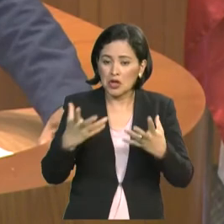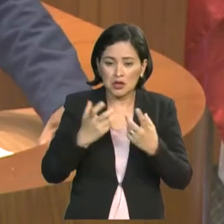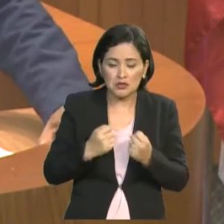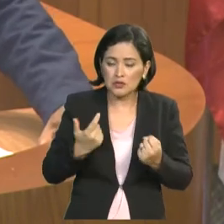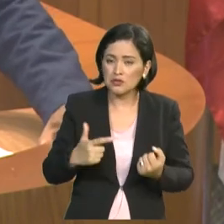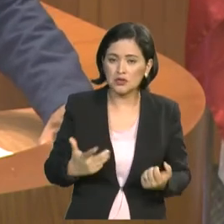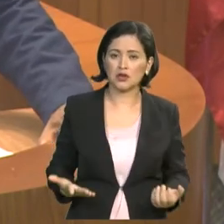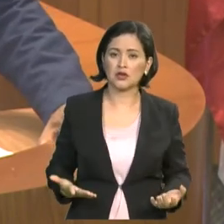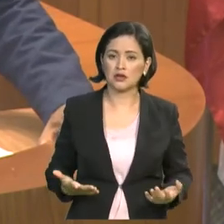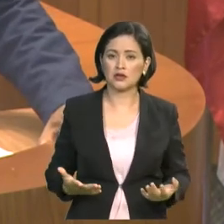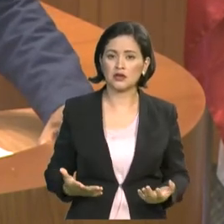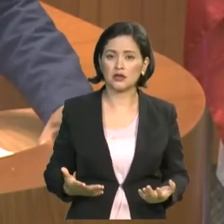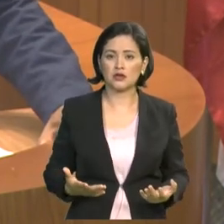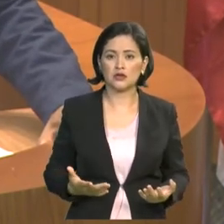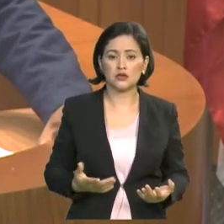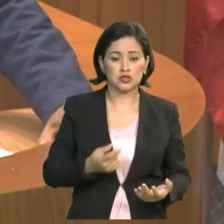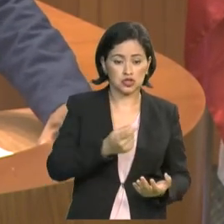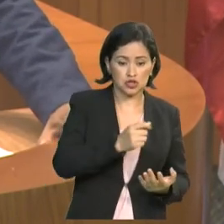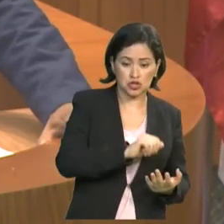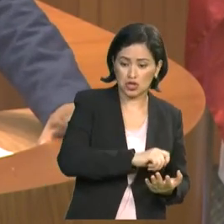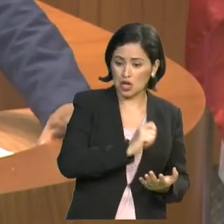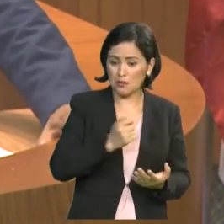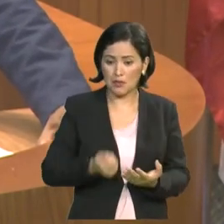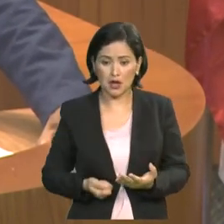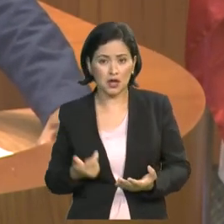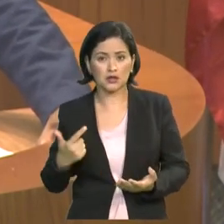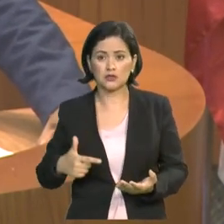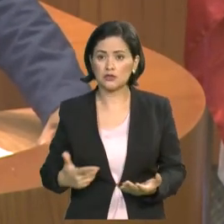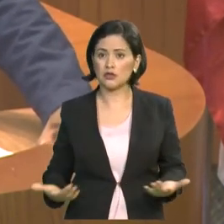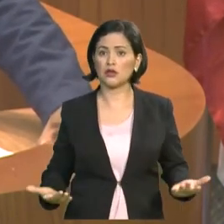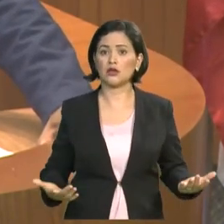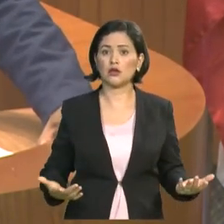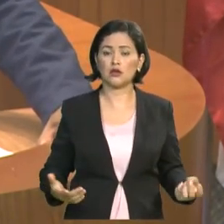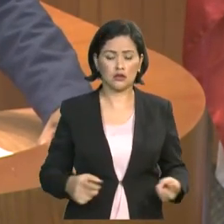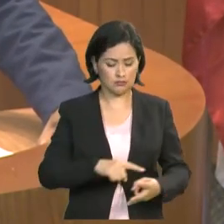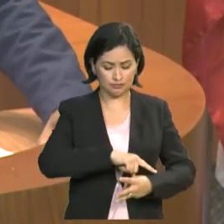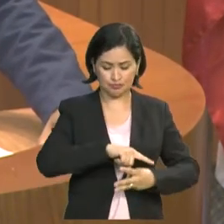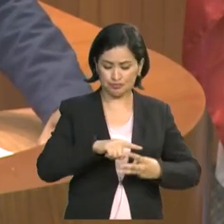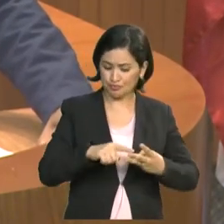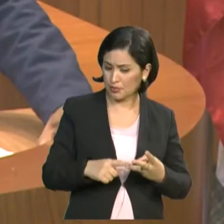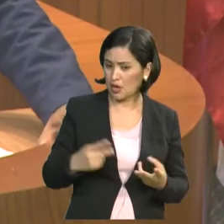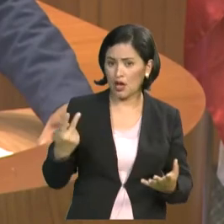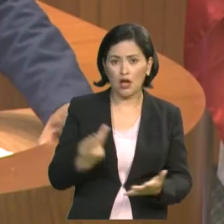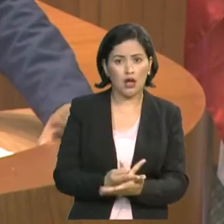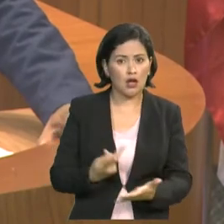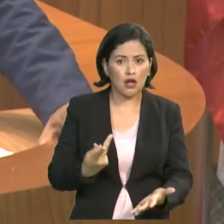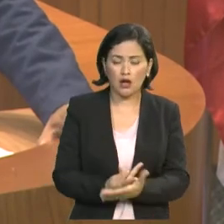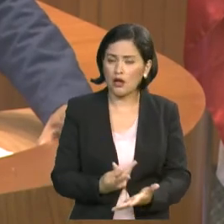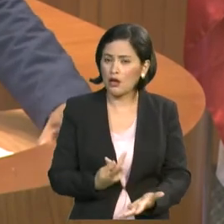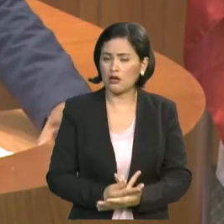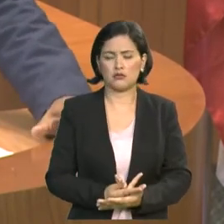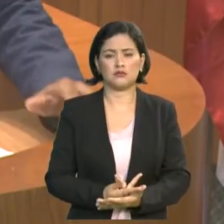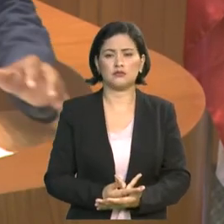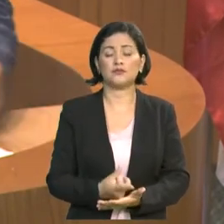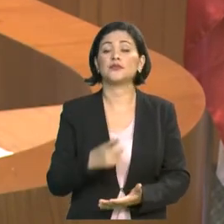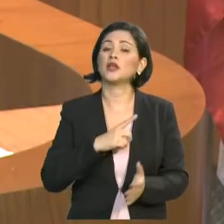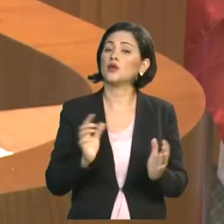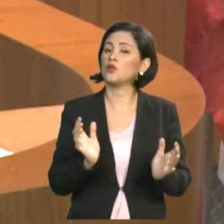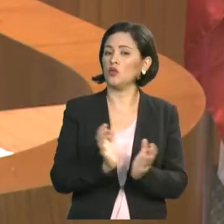a situação dos respiradores. Nós temos um grupo, que é uma comissão parlamentar interestadual do